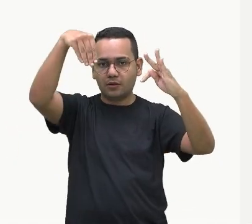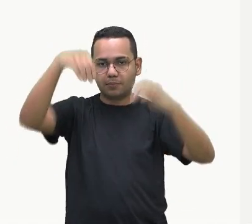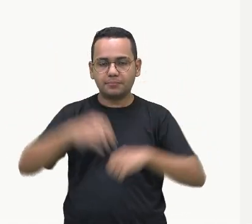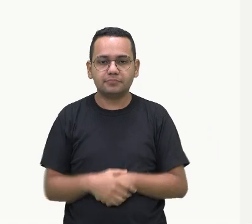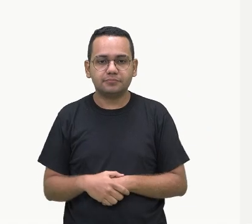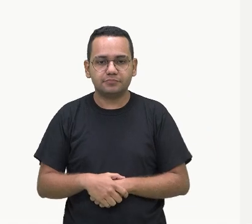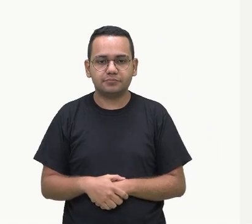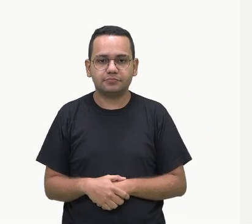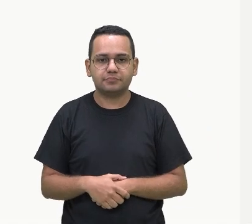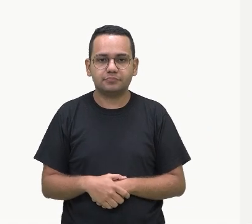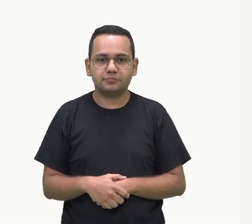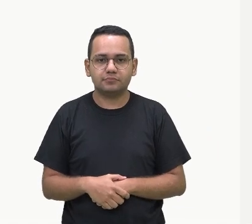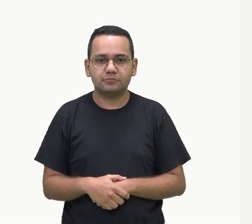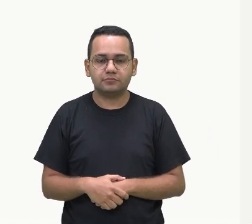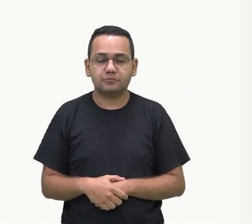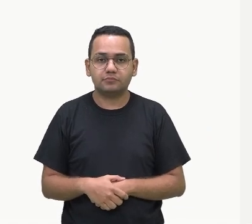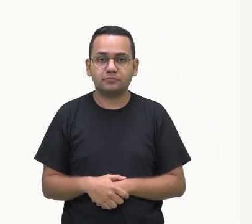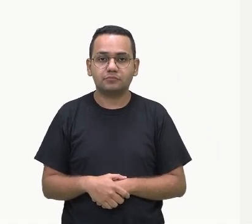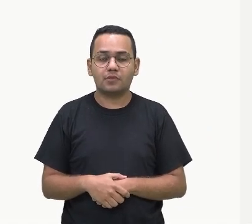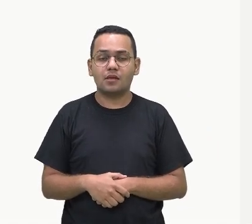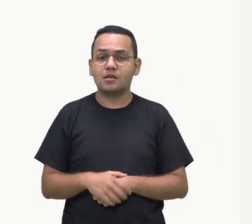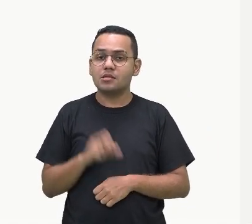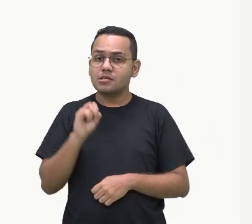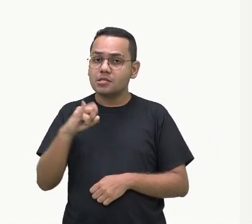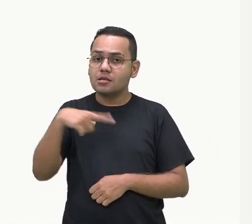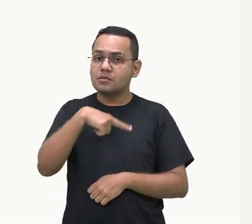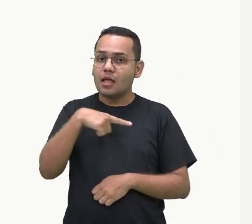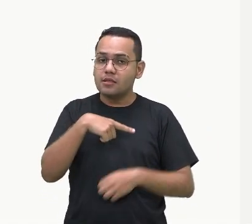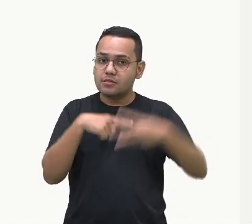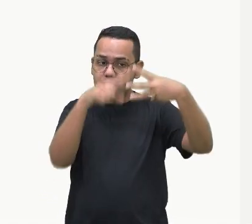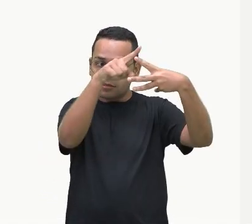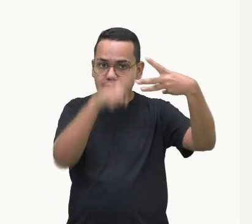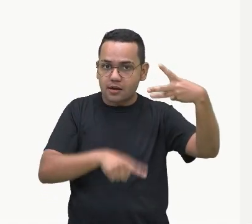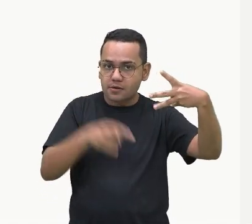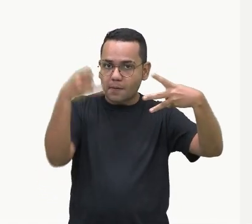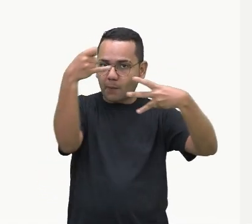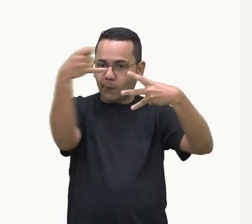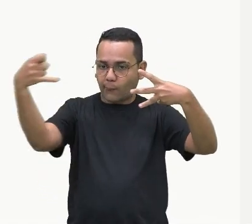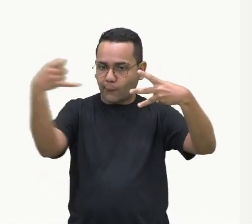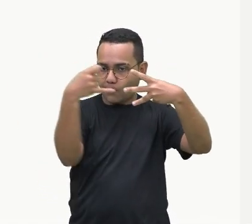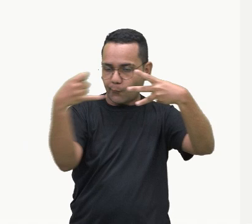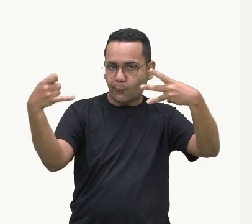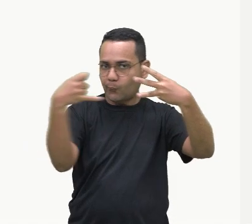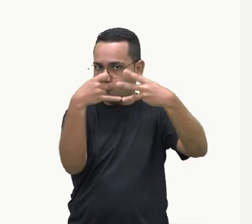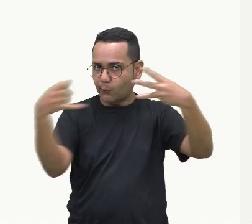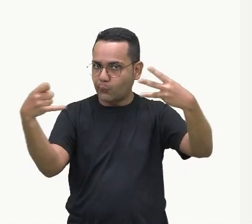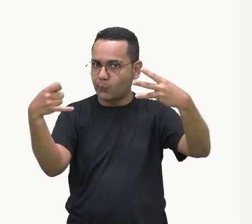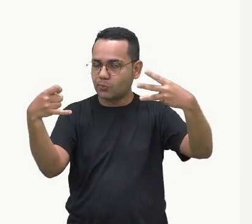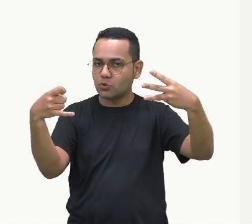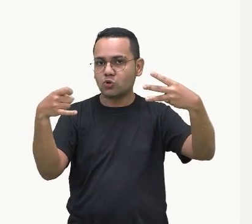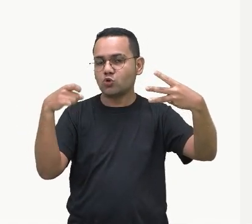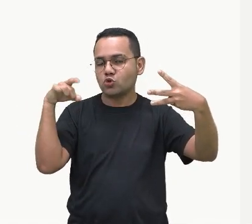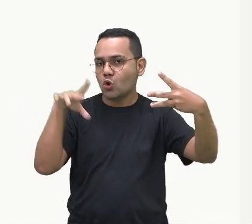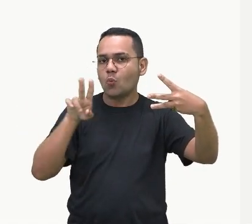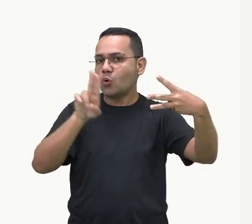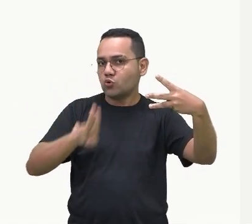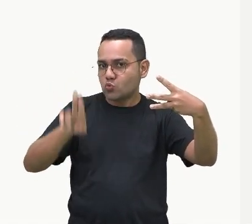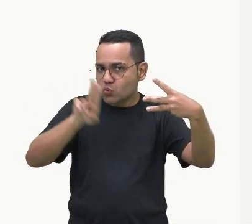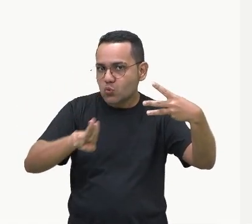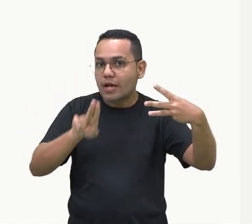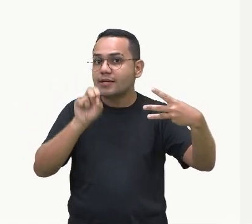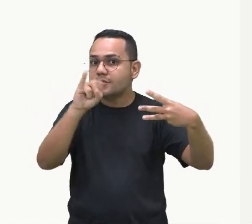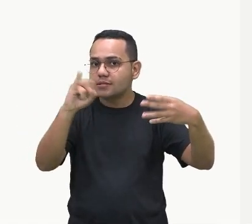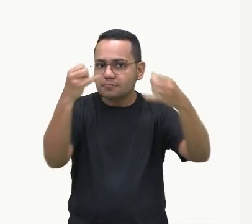exatamente 3 retas paralelas, pessoal, tá bom? Você só pode aplicar se as 3 retas forem